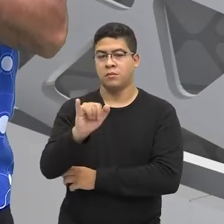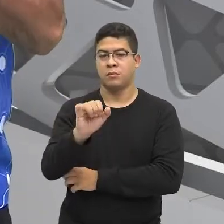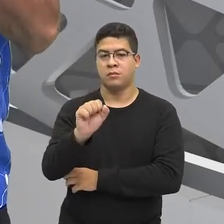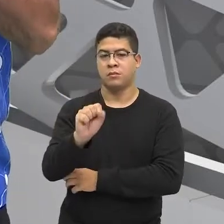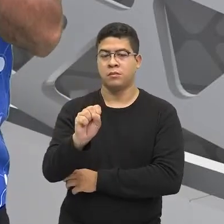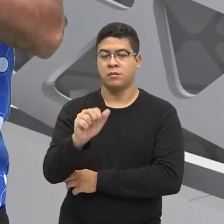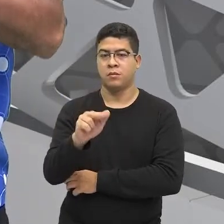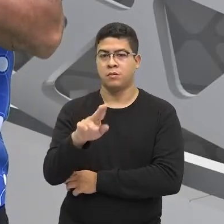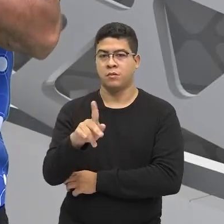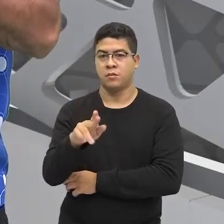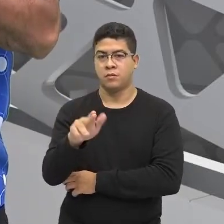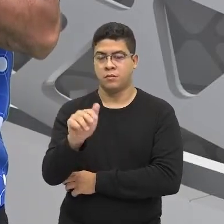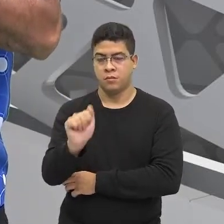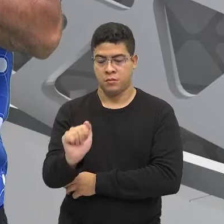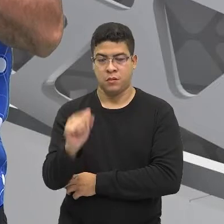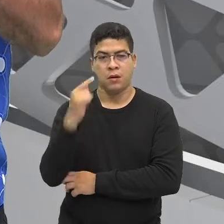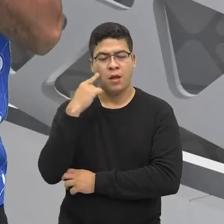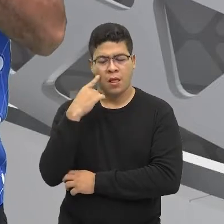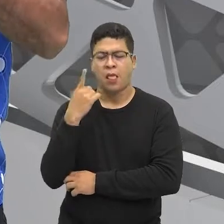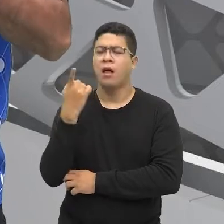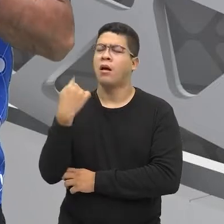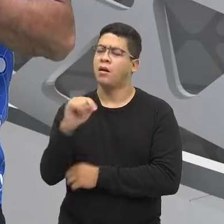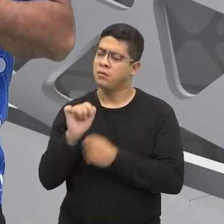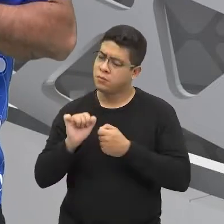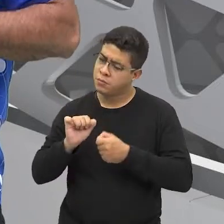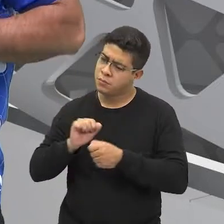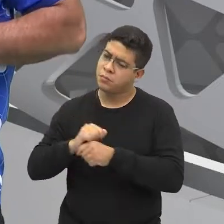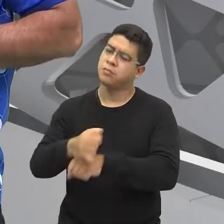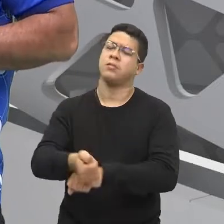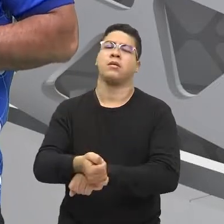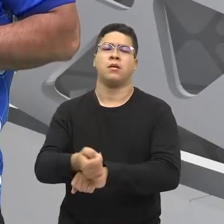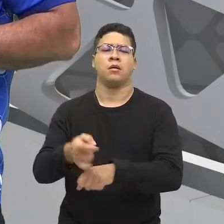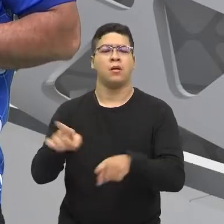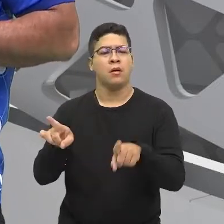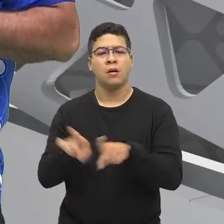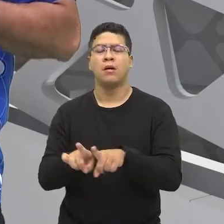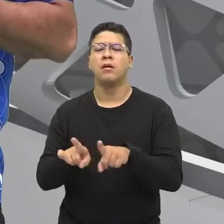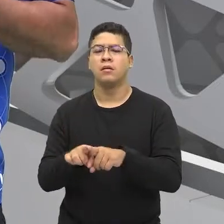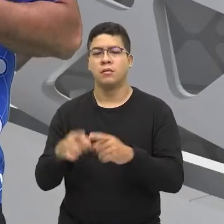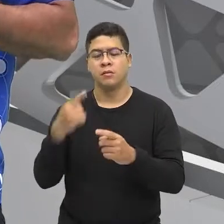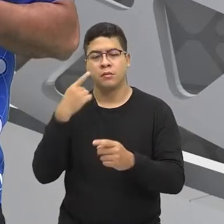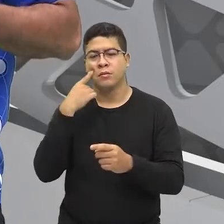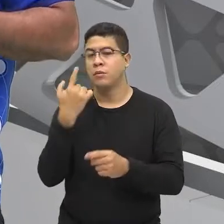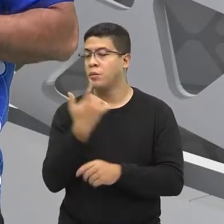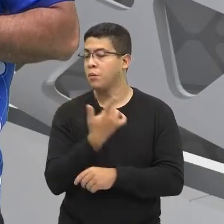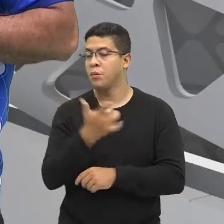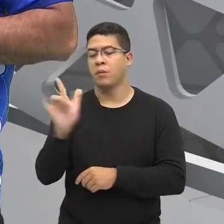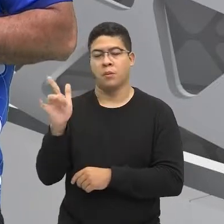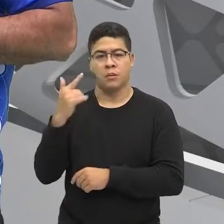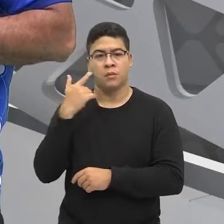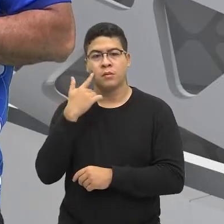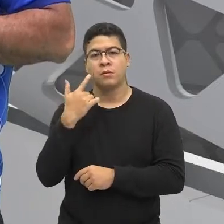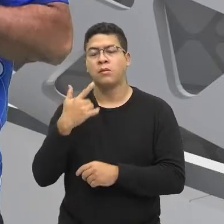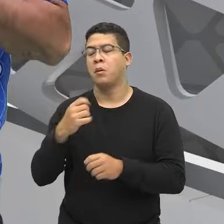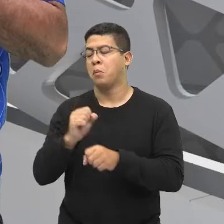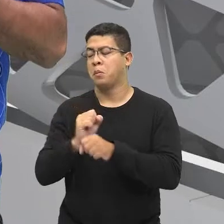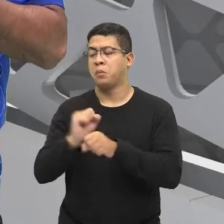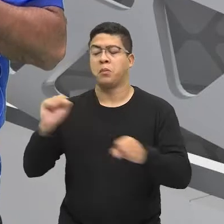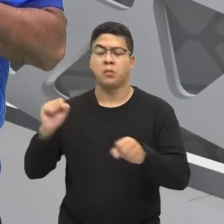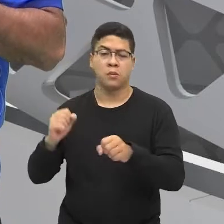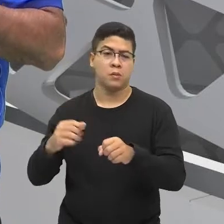ter sido muito radical de início, né, no rompimento com as escolas antigas,